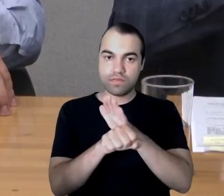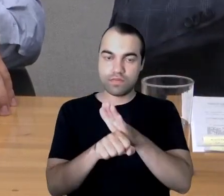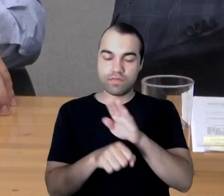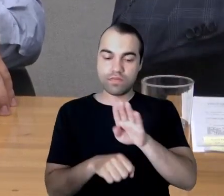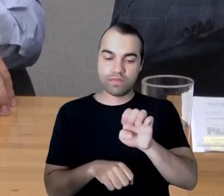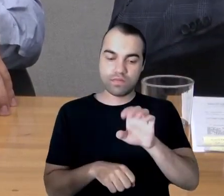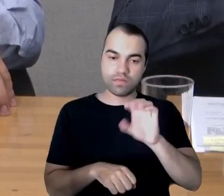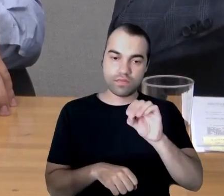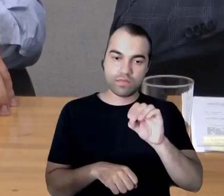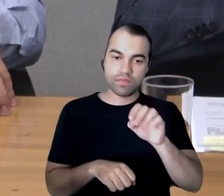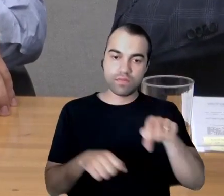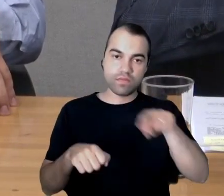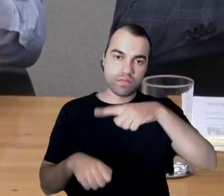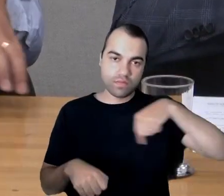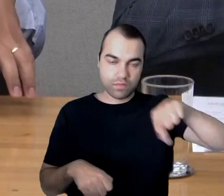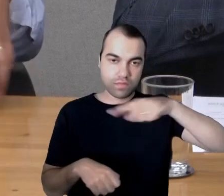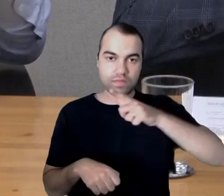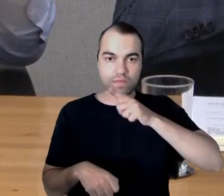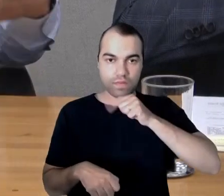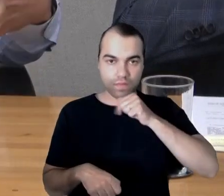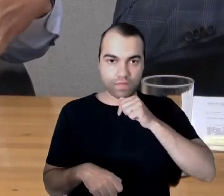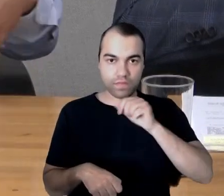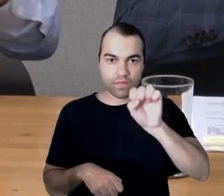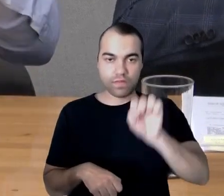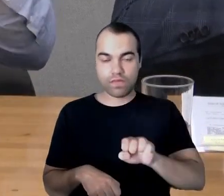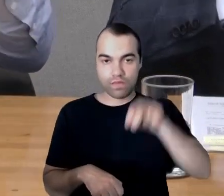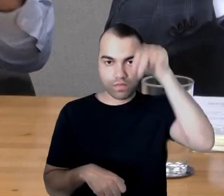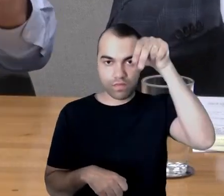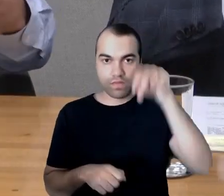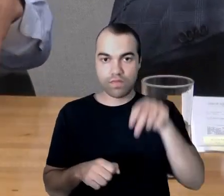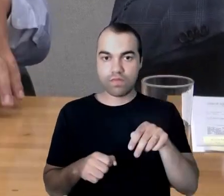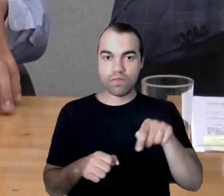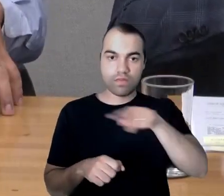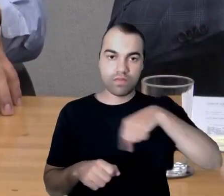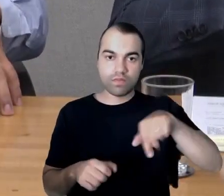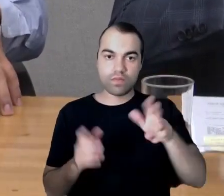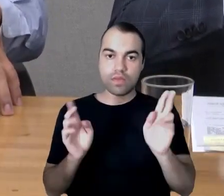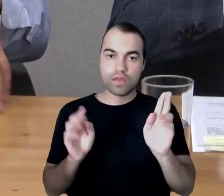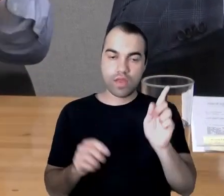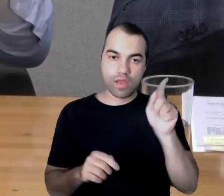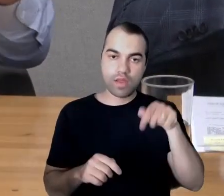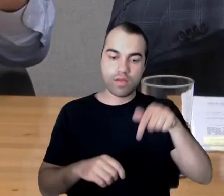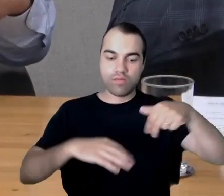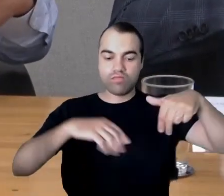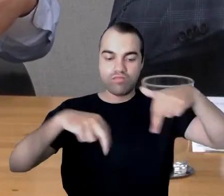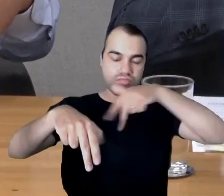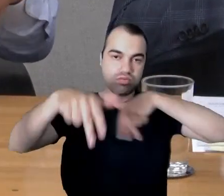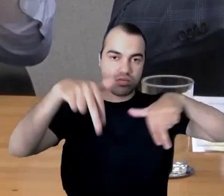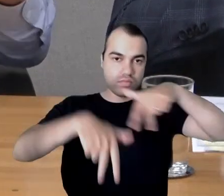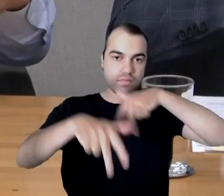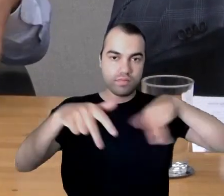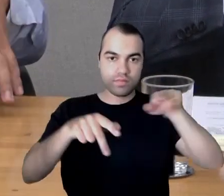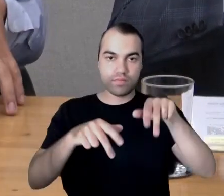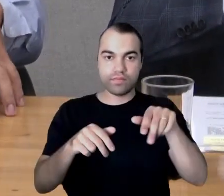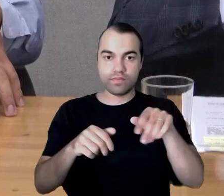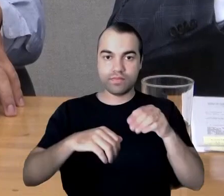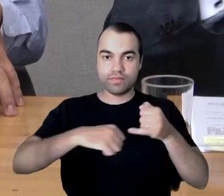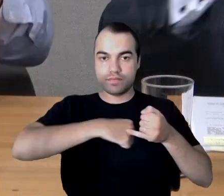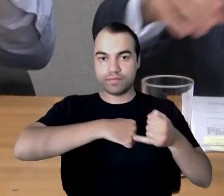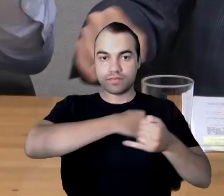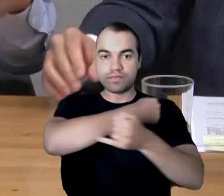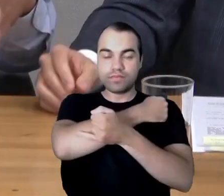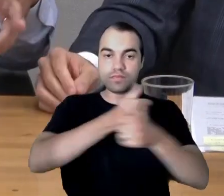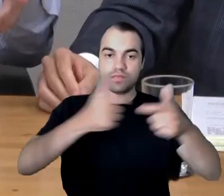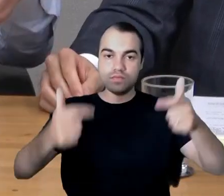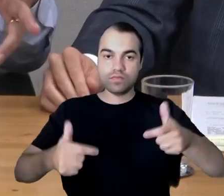e do Lago Norte esses becos hoje consistem em passagens de Pedestre e servidões para redes de infraestrutura urbana localizada